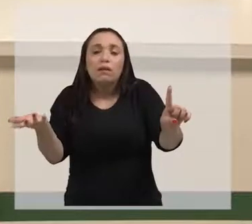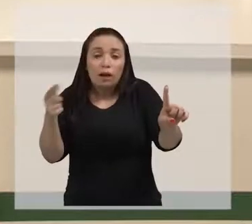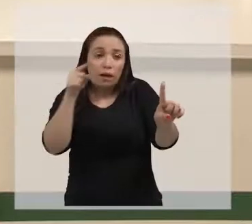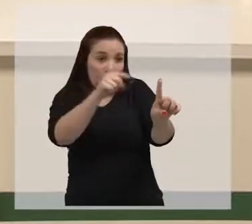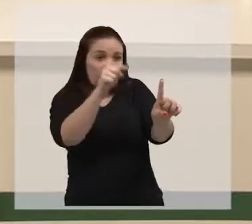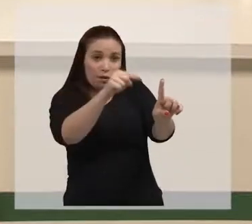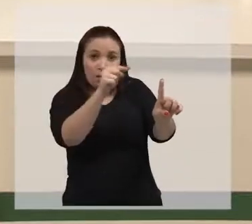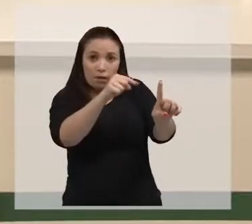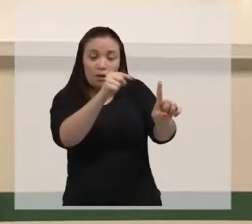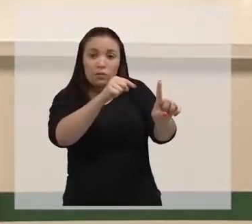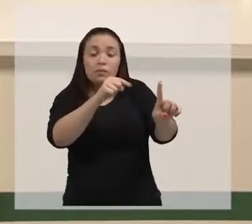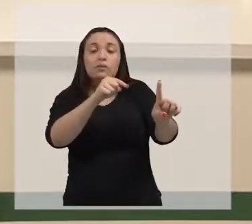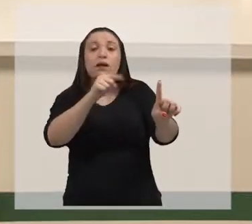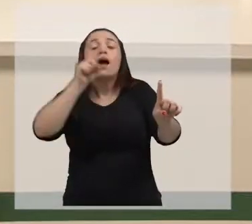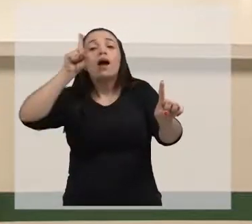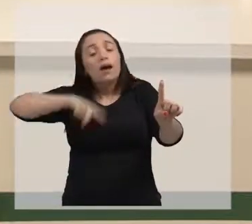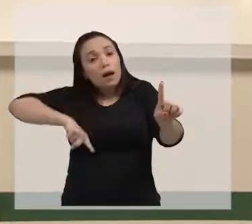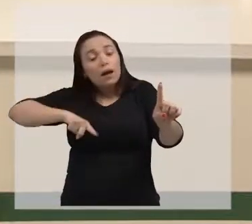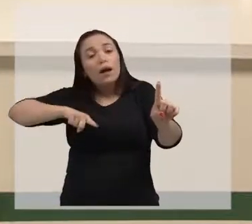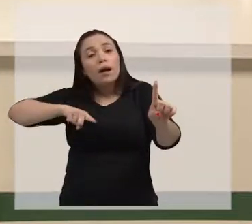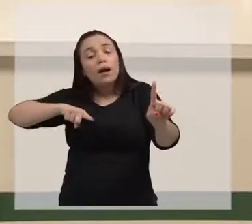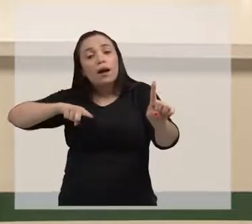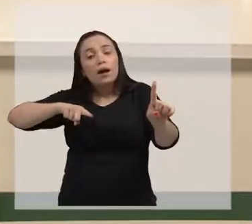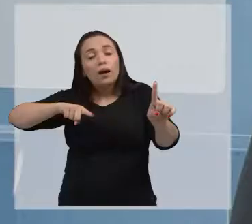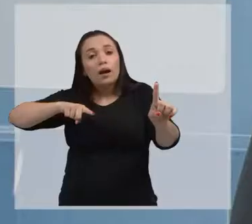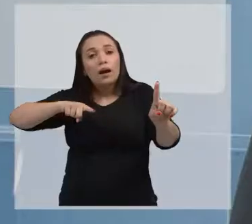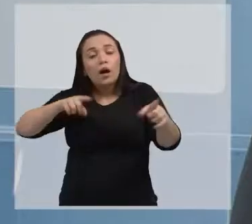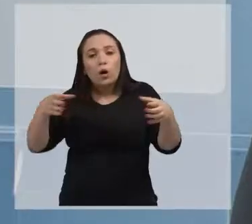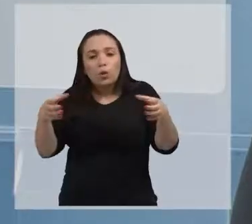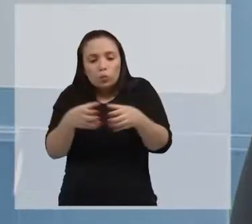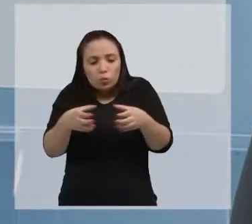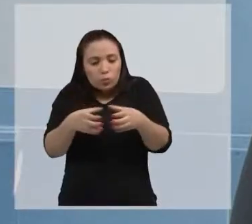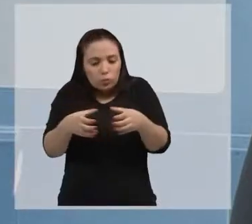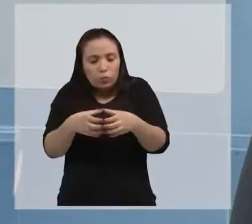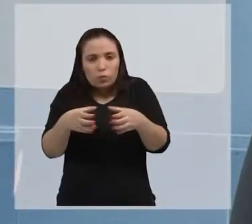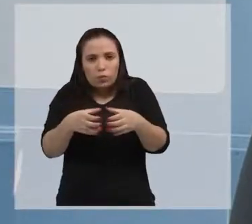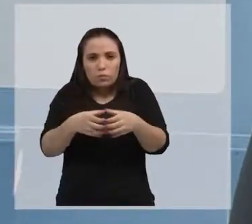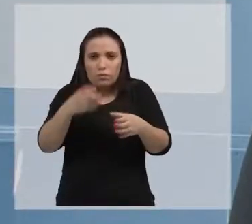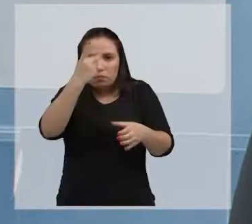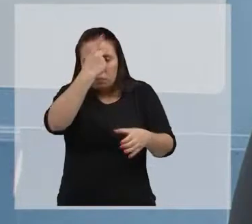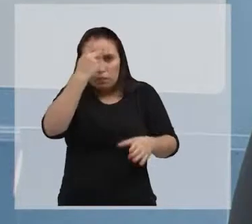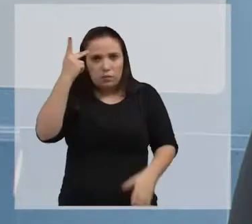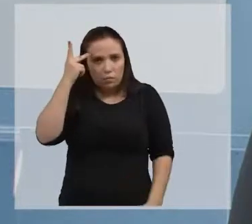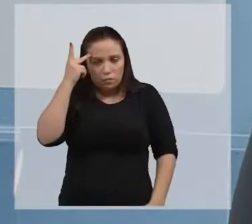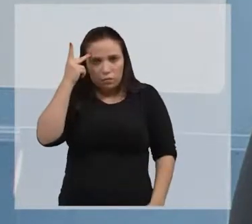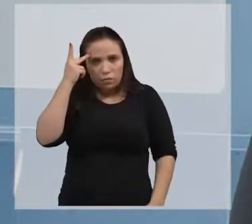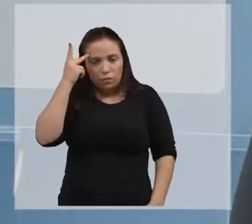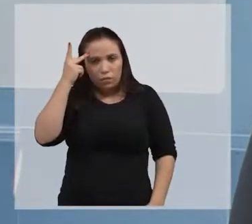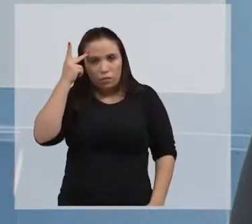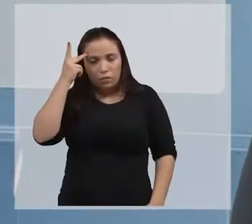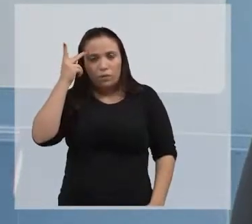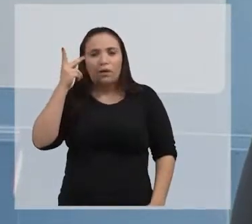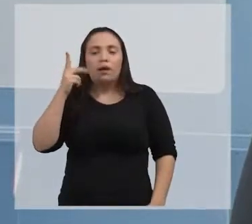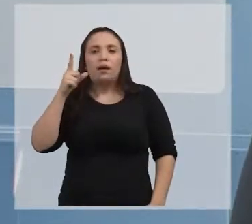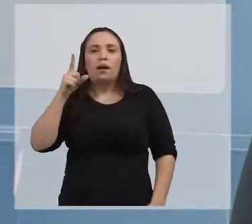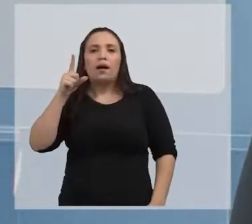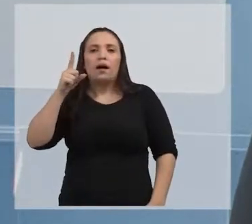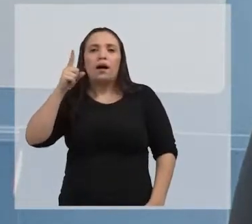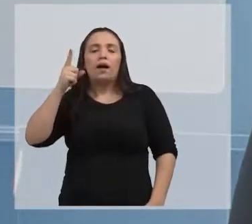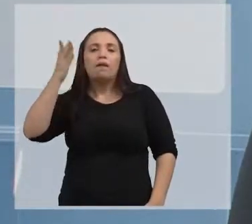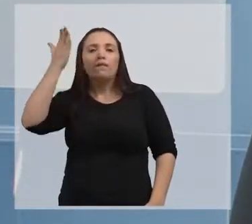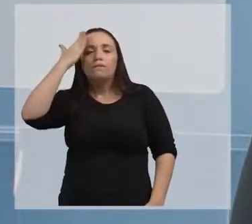falando, esse cara, ele faz parte de uma turma de pessoas, eles chamam de youtuber,